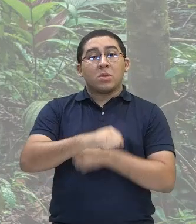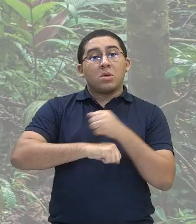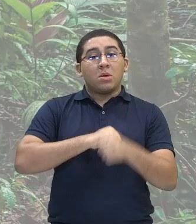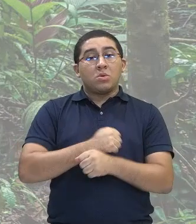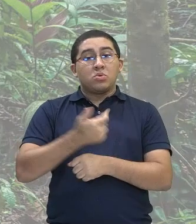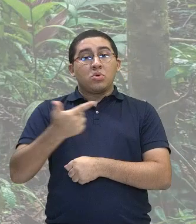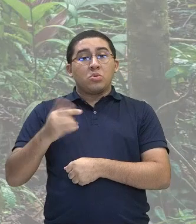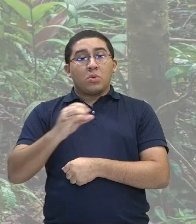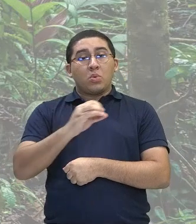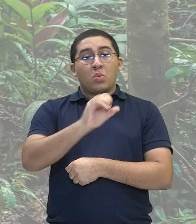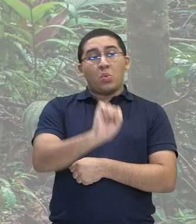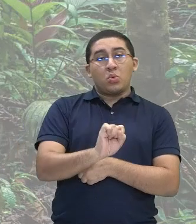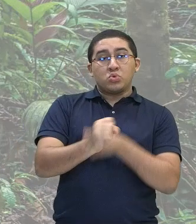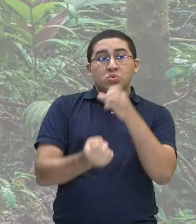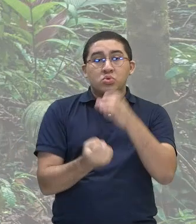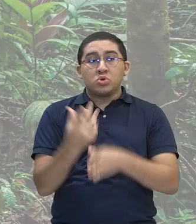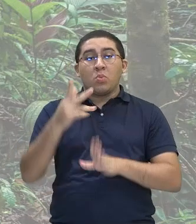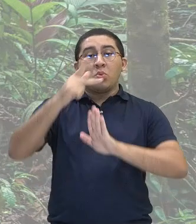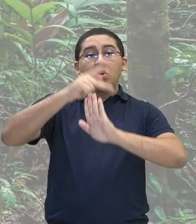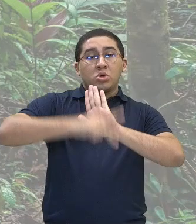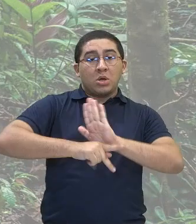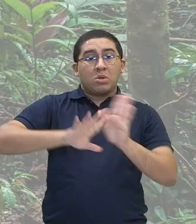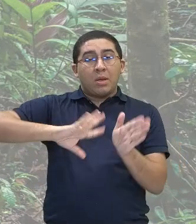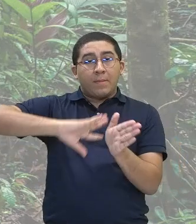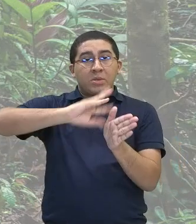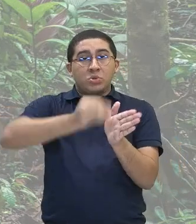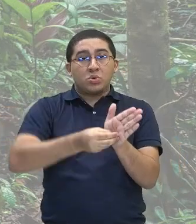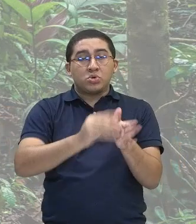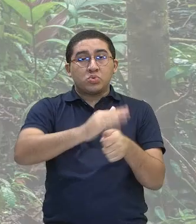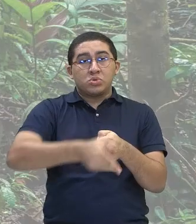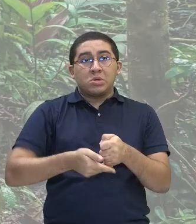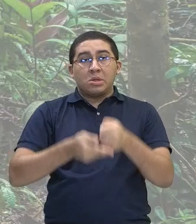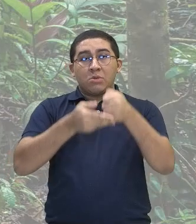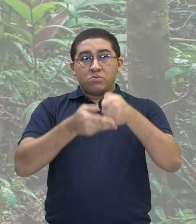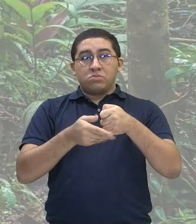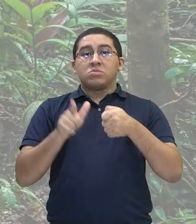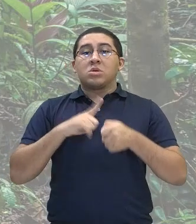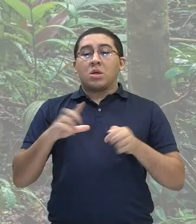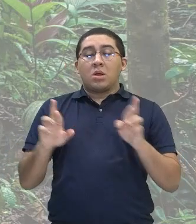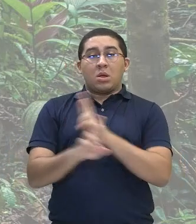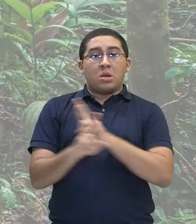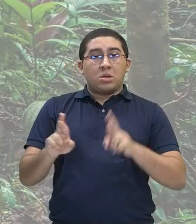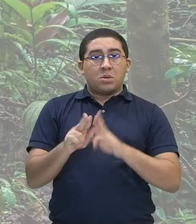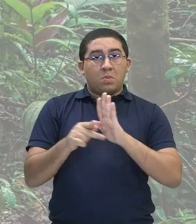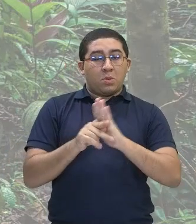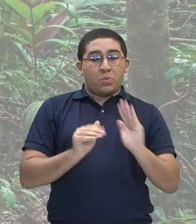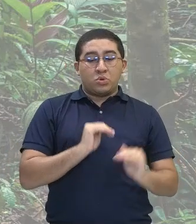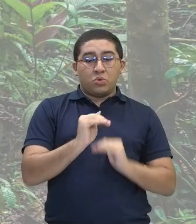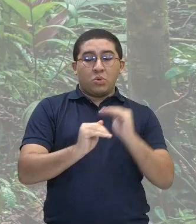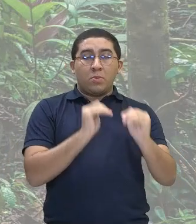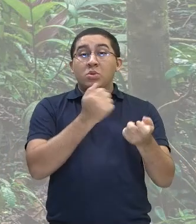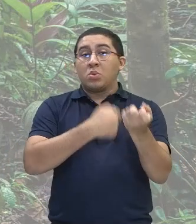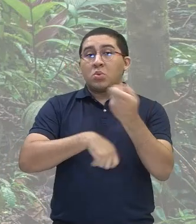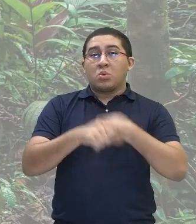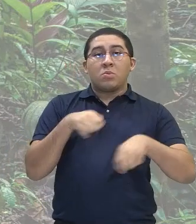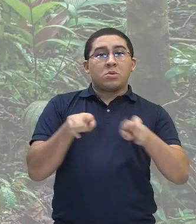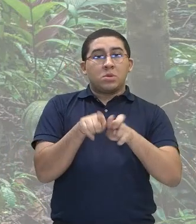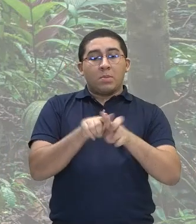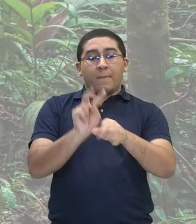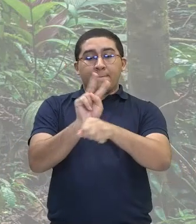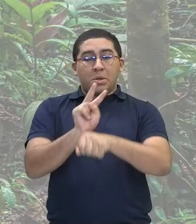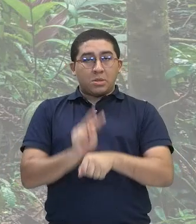Plano Amazônia Sustentável, que visava a integração de desenvolvimento econômico e também de